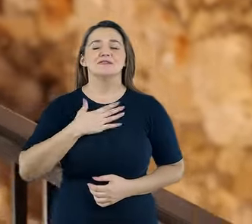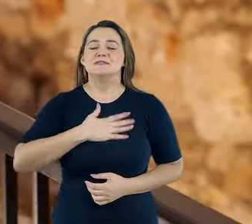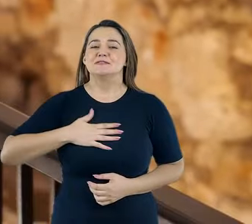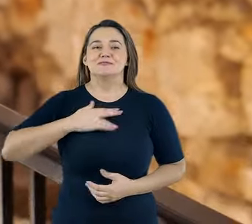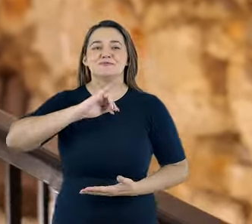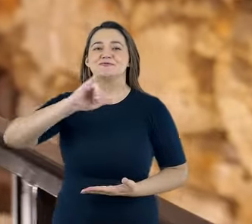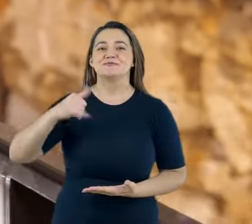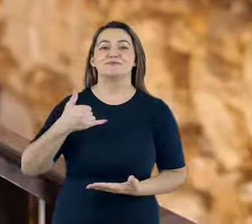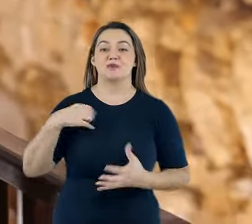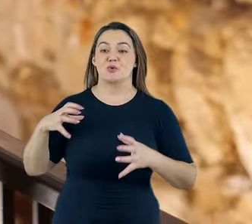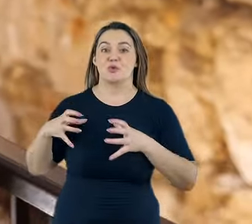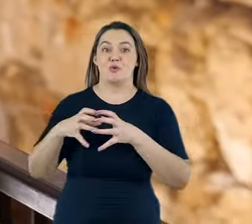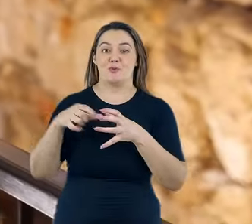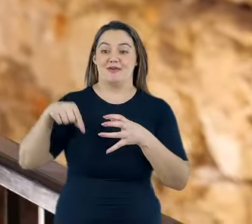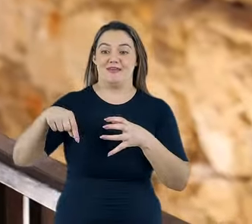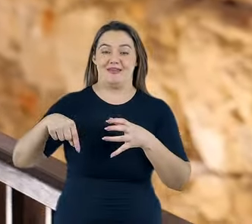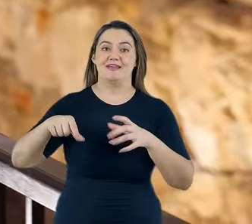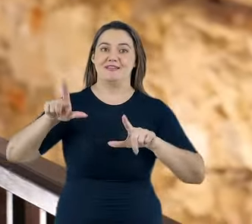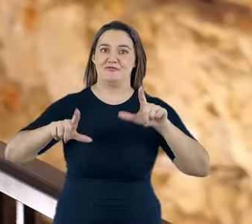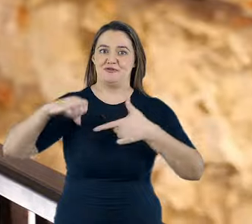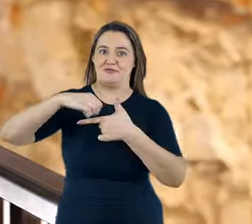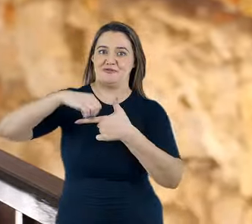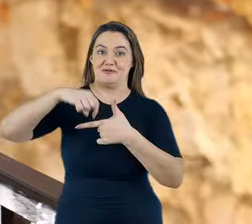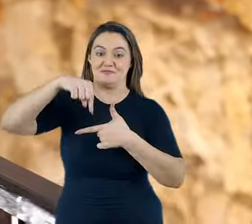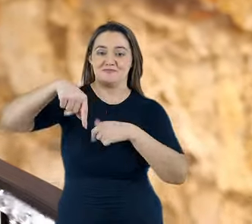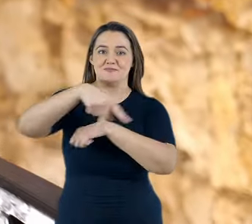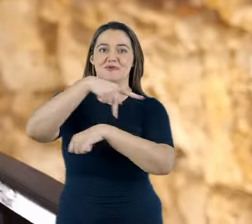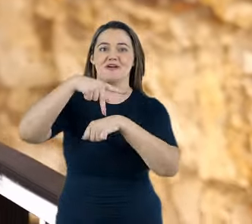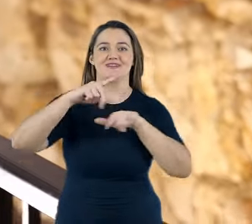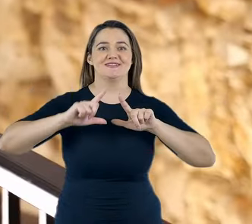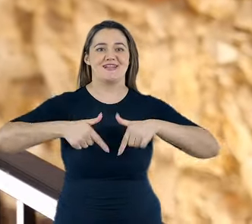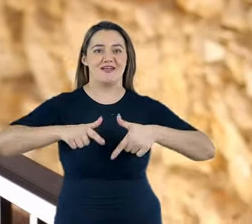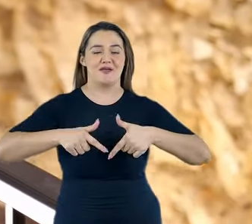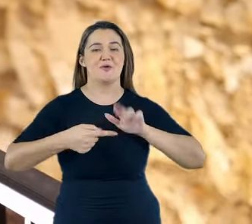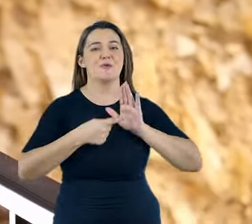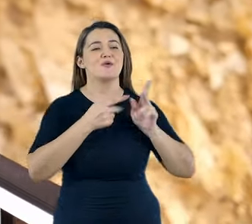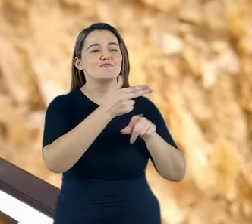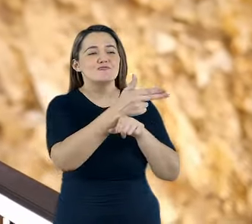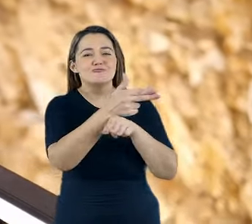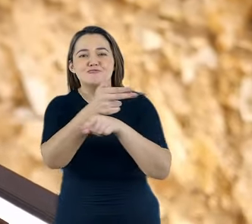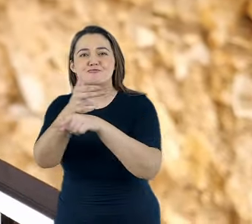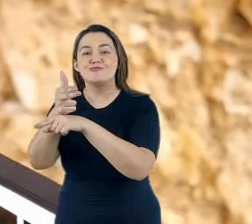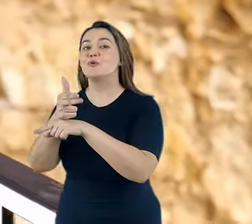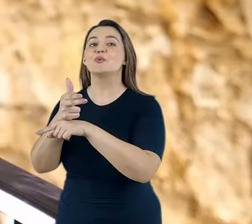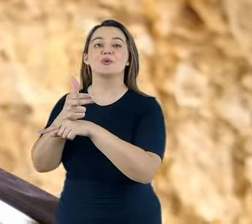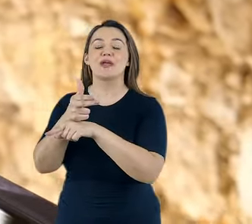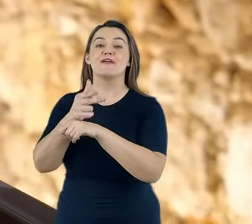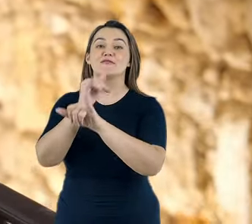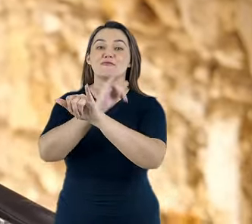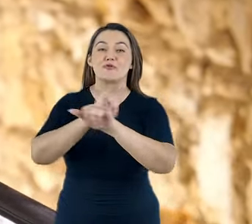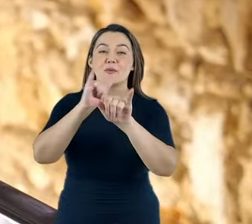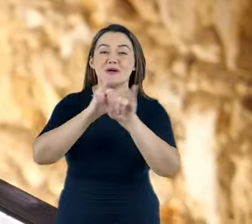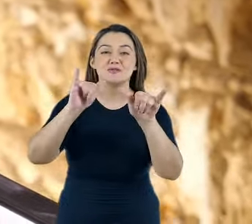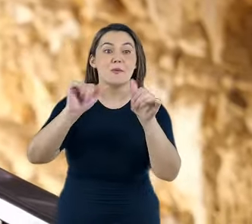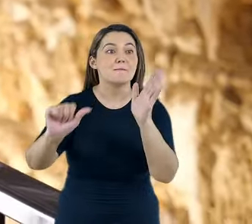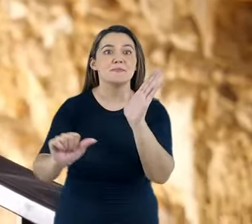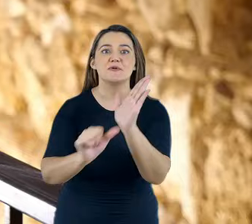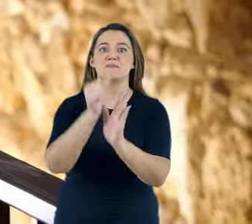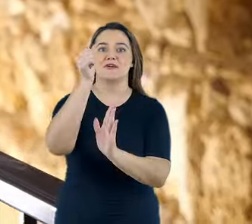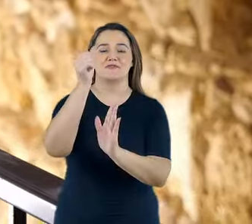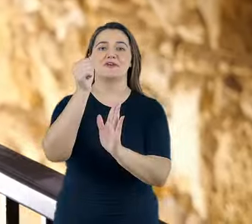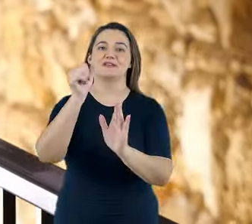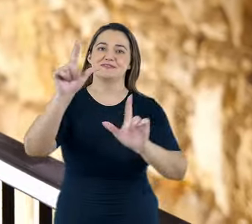grande privilégio estar com a equipe da TV Novo Tempo aqui em Israel, trazendo para você imagens e informações que estão chegando